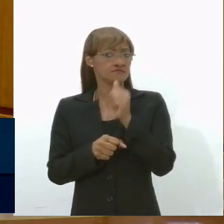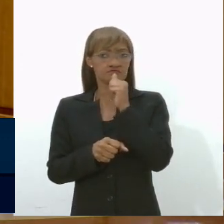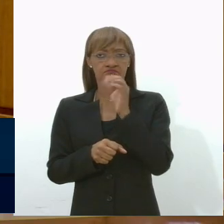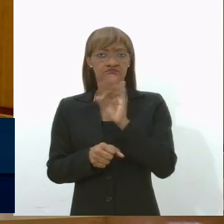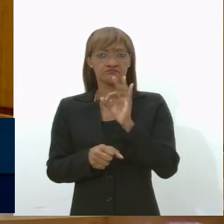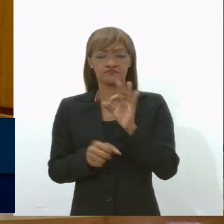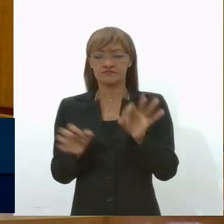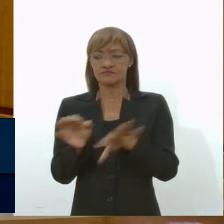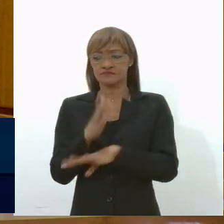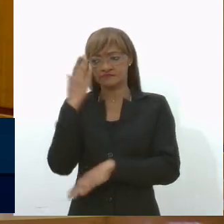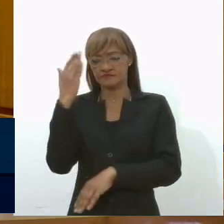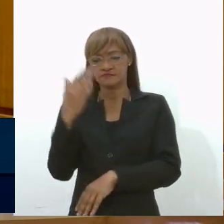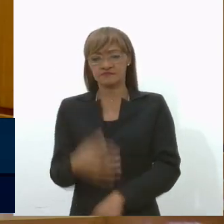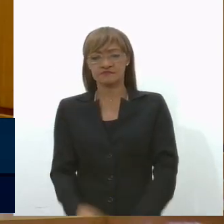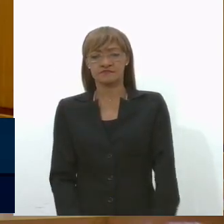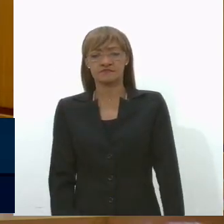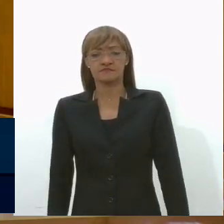presidente.